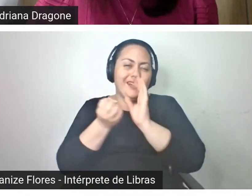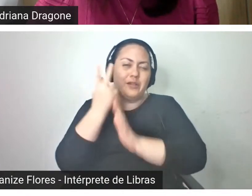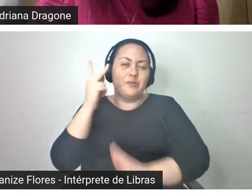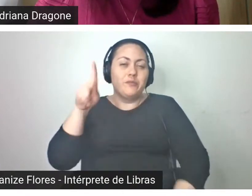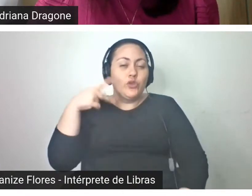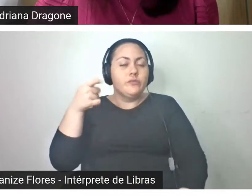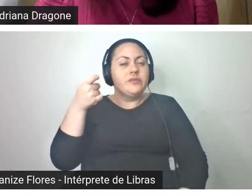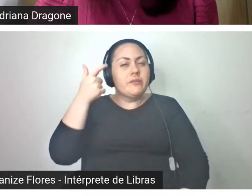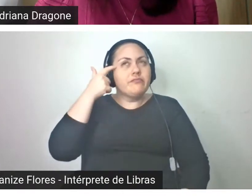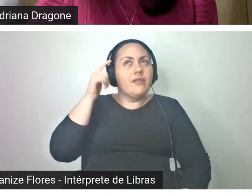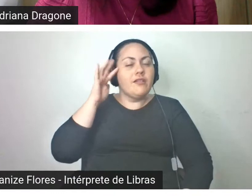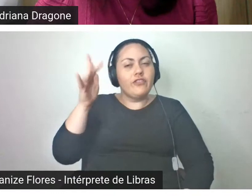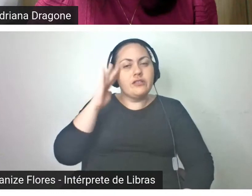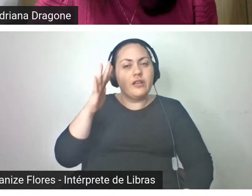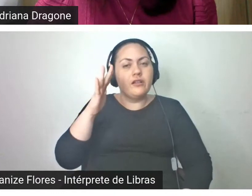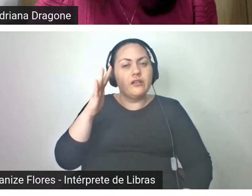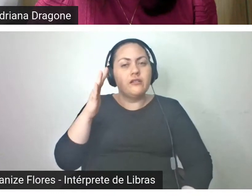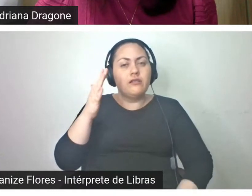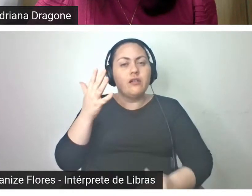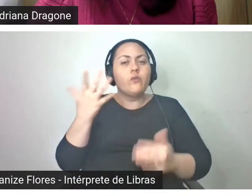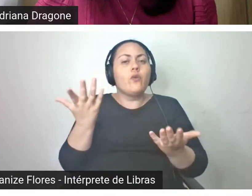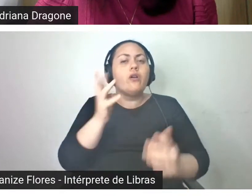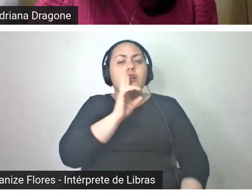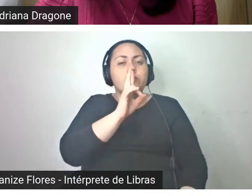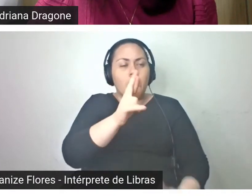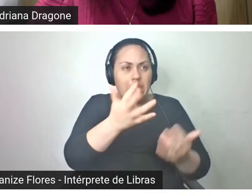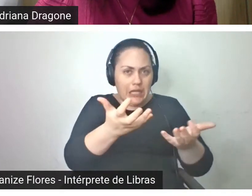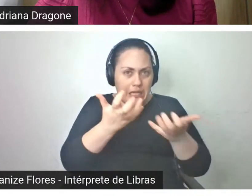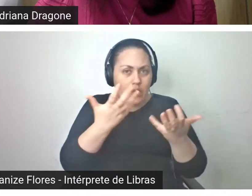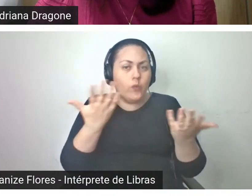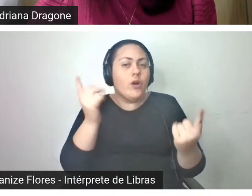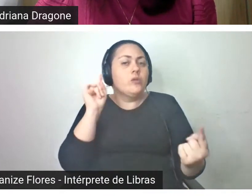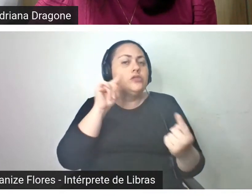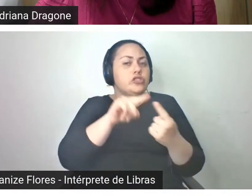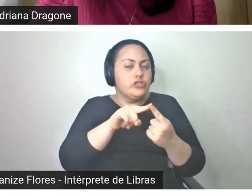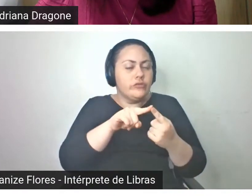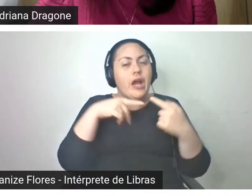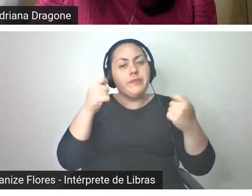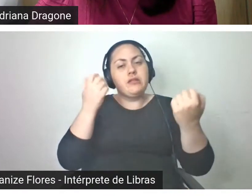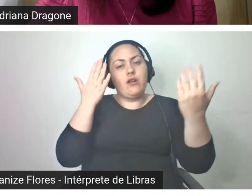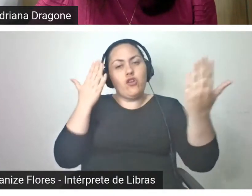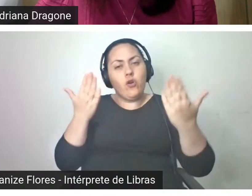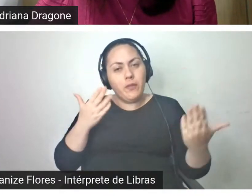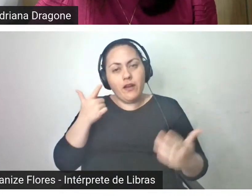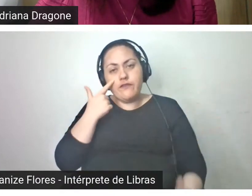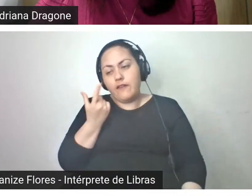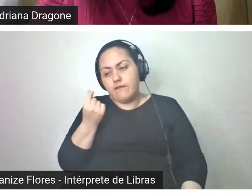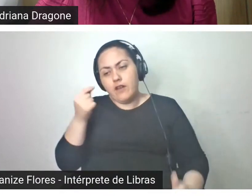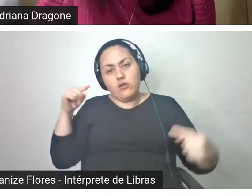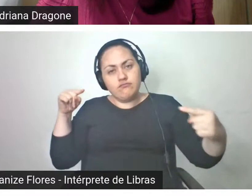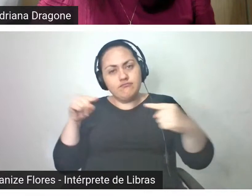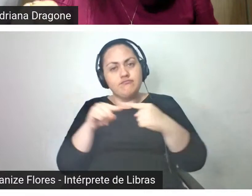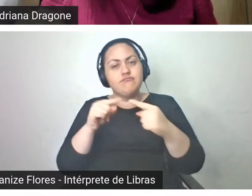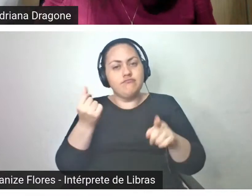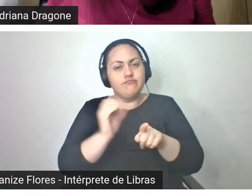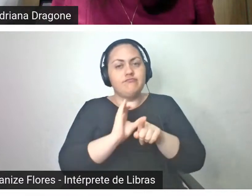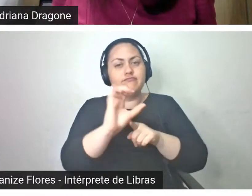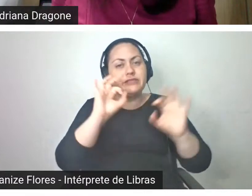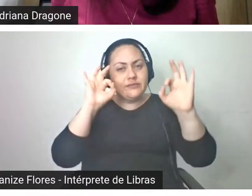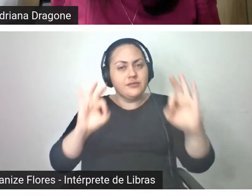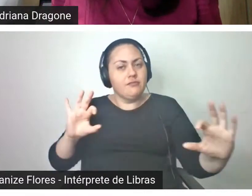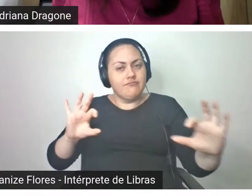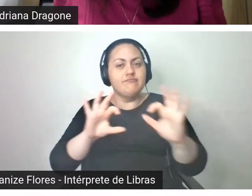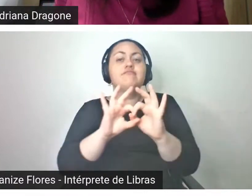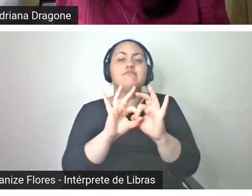nisso. Se o resultado que quer ser atingido precisa ter um financiamento ou um investimento que